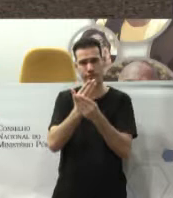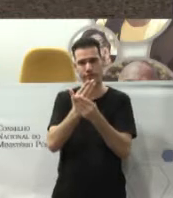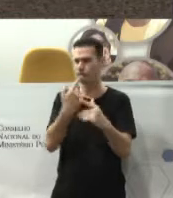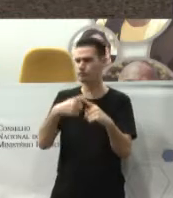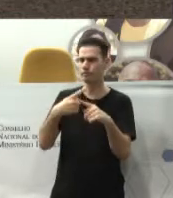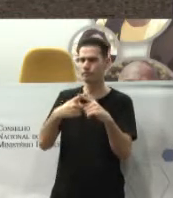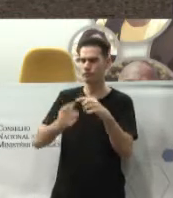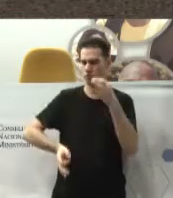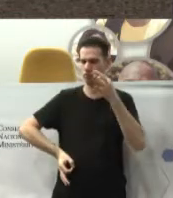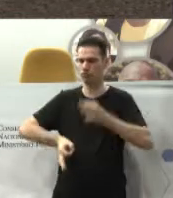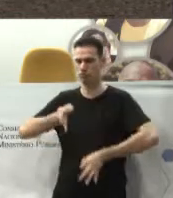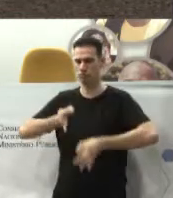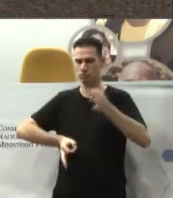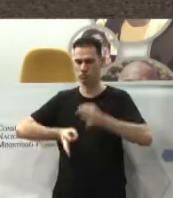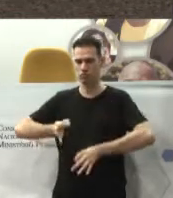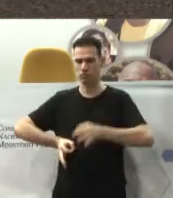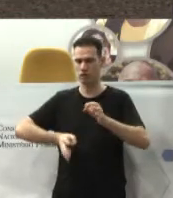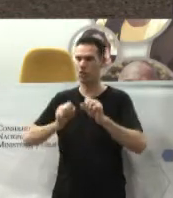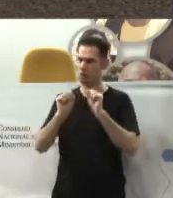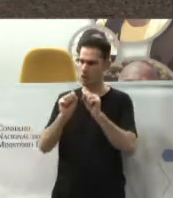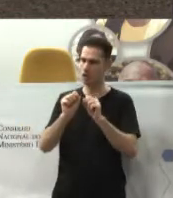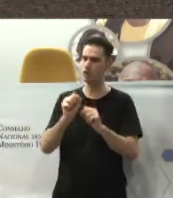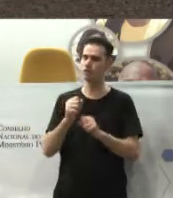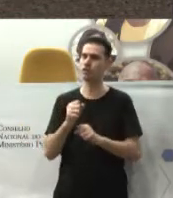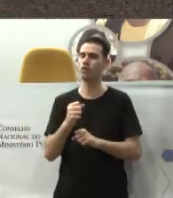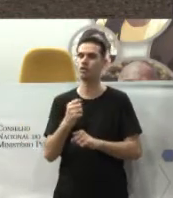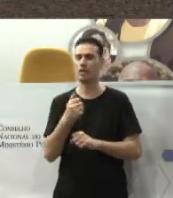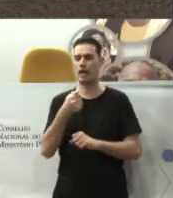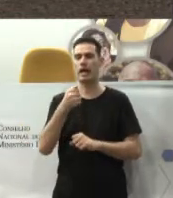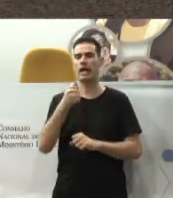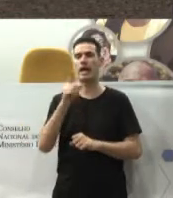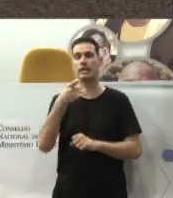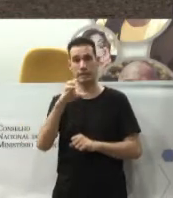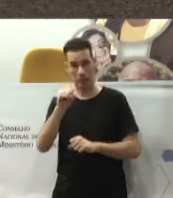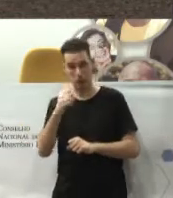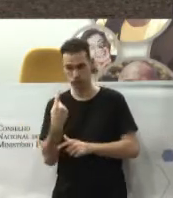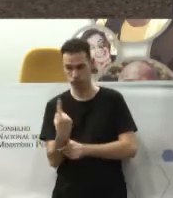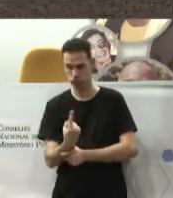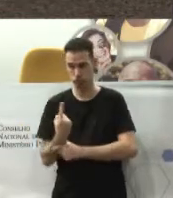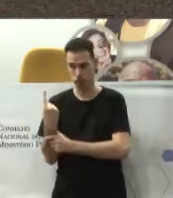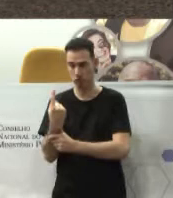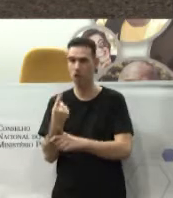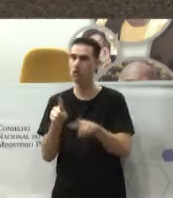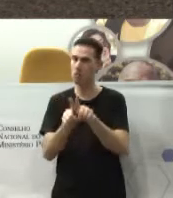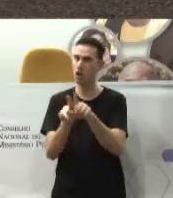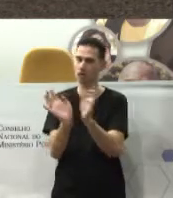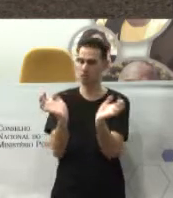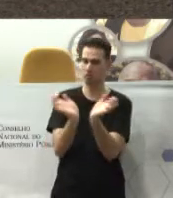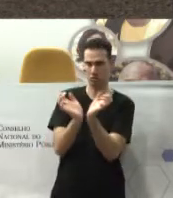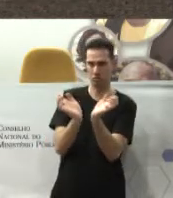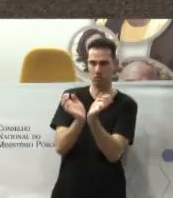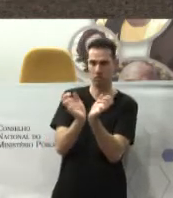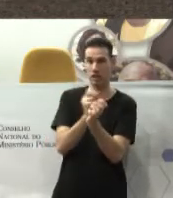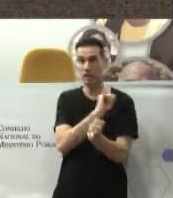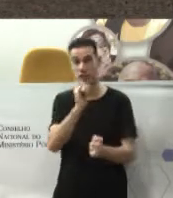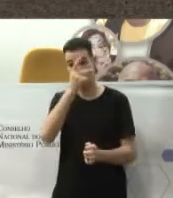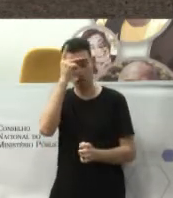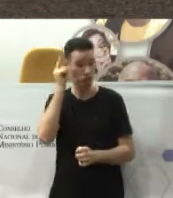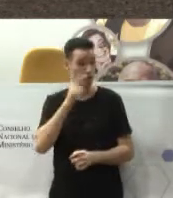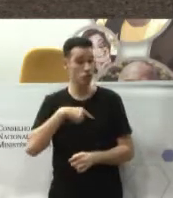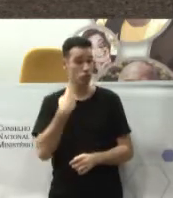tribunal reconheceu que uma ação individual pode ser transformada numa ação coletiva se as partes assim concordarem e for homologado pelo